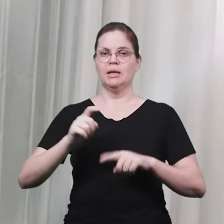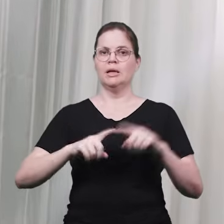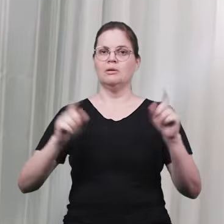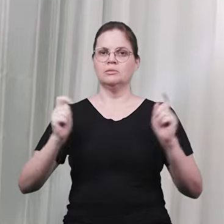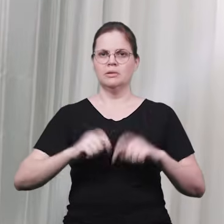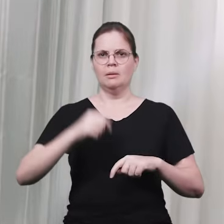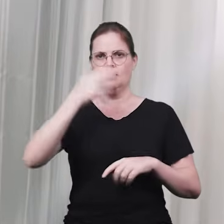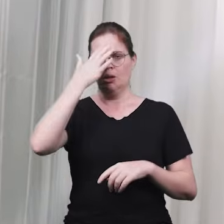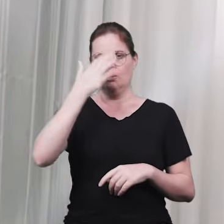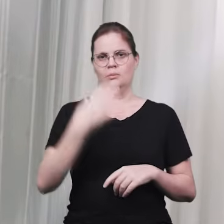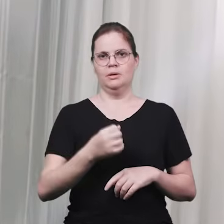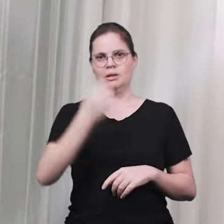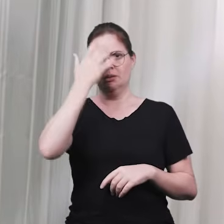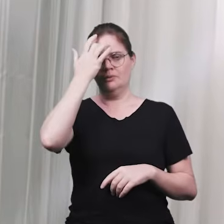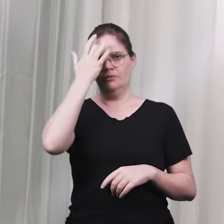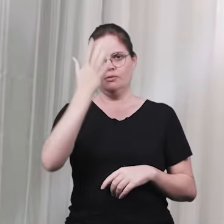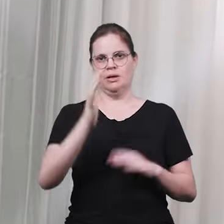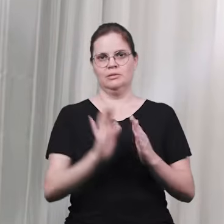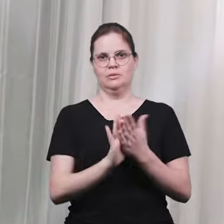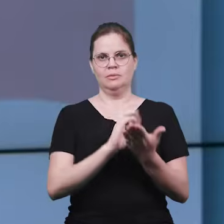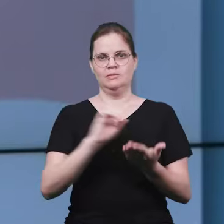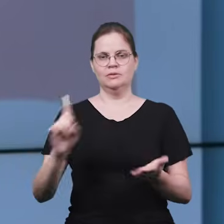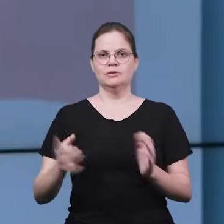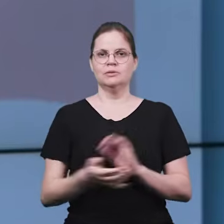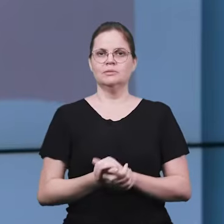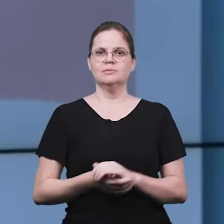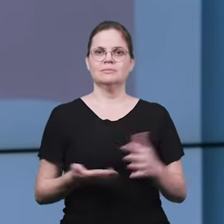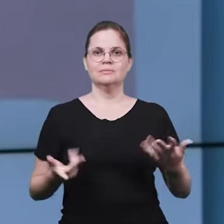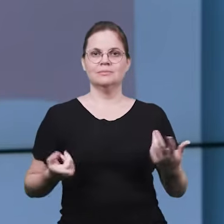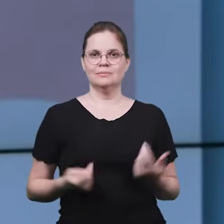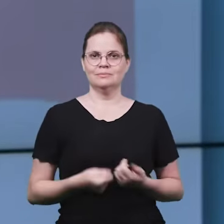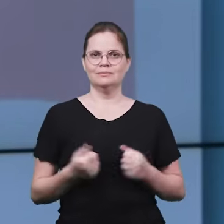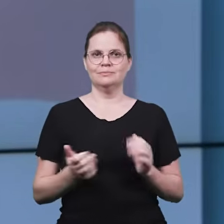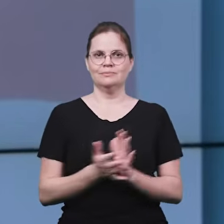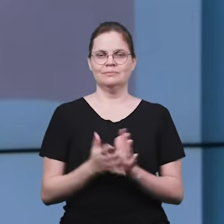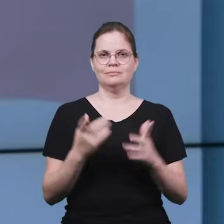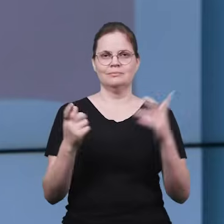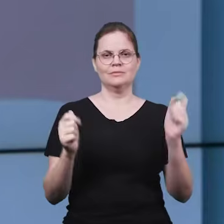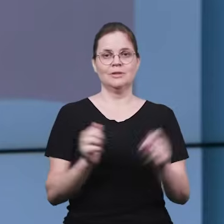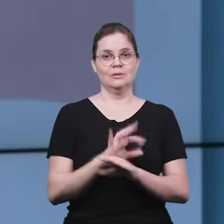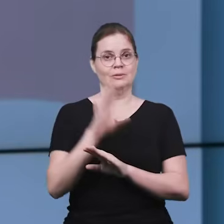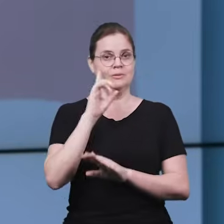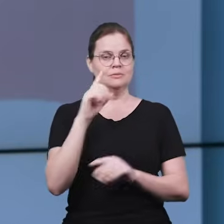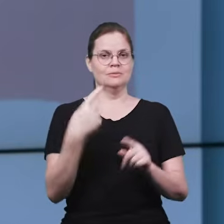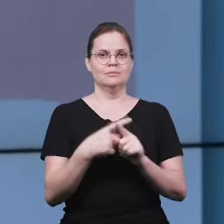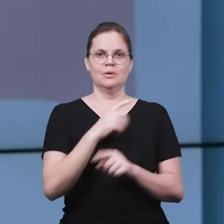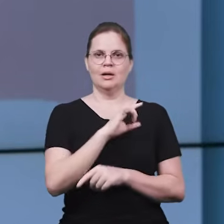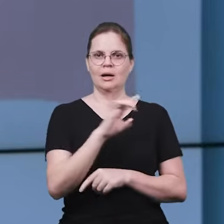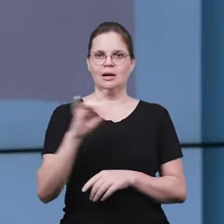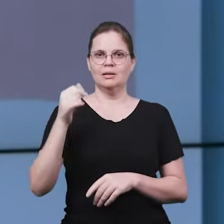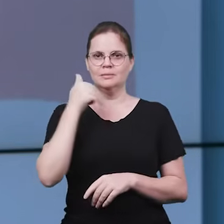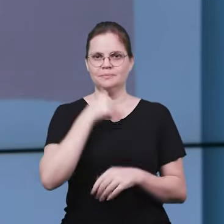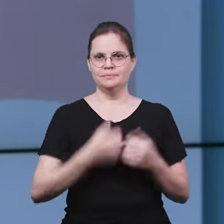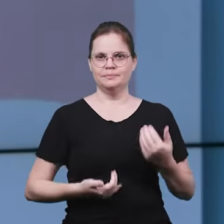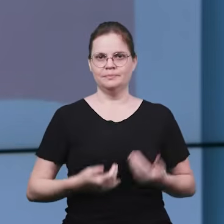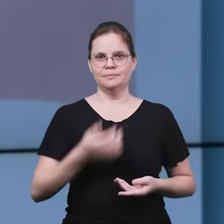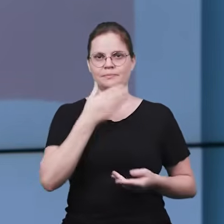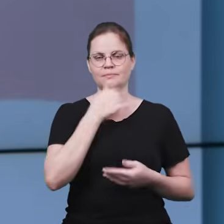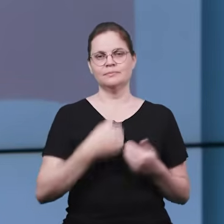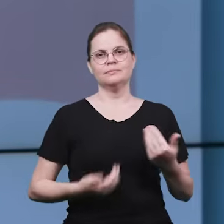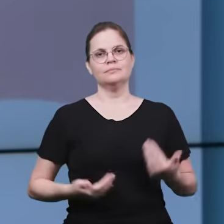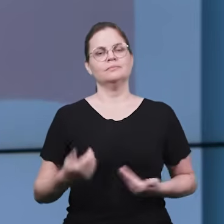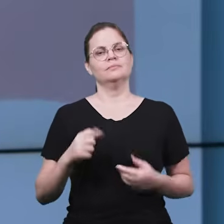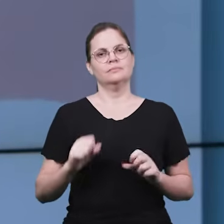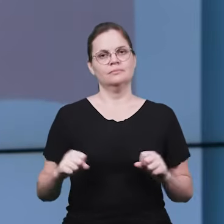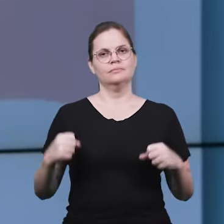facilitar a compreensão da palavra de Deus. Que maravilha, Louvamos a Deus por cada servo e serva que